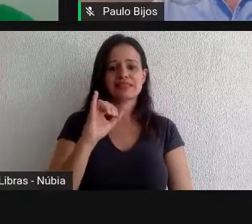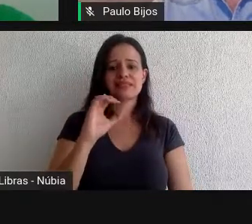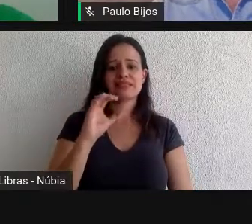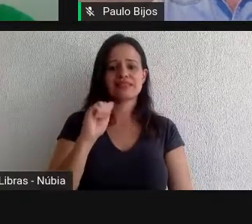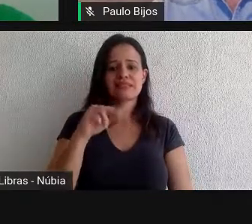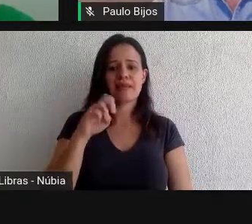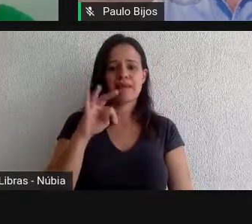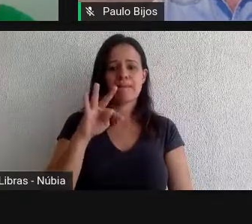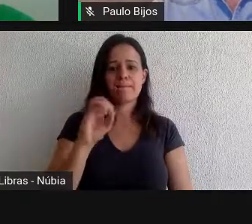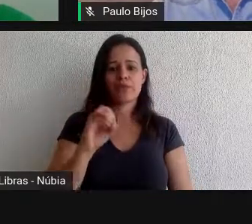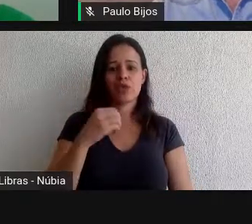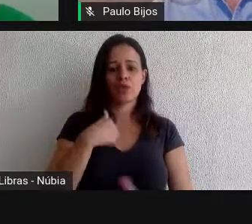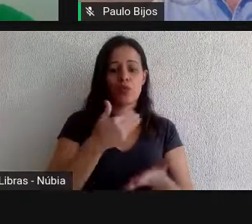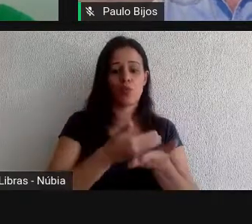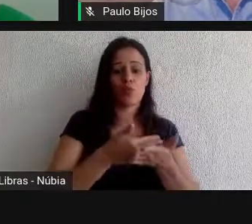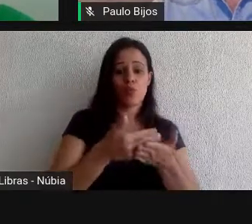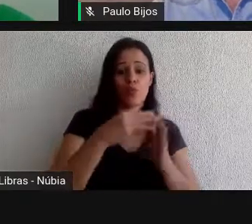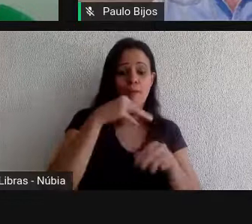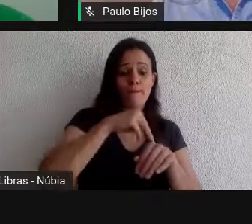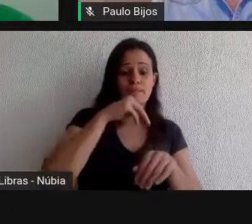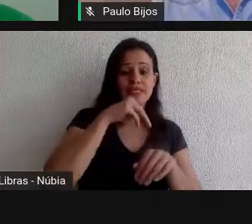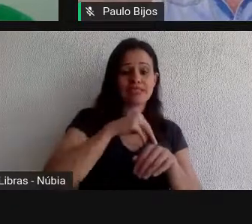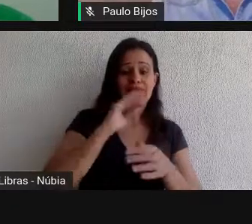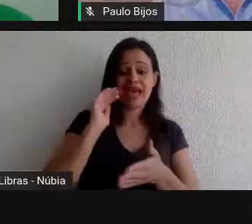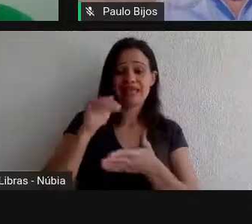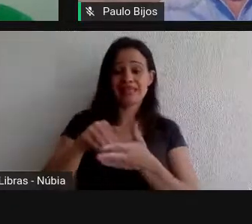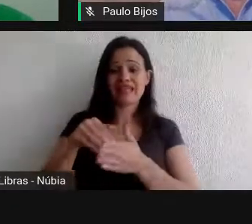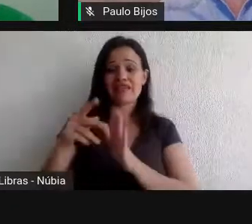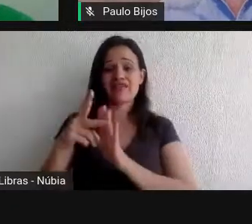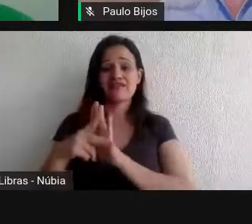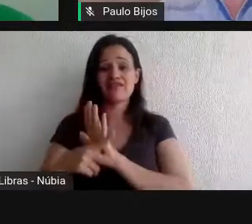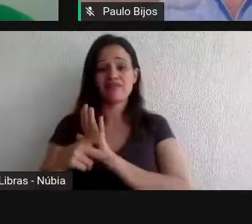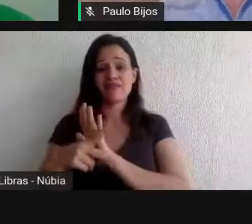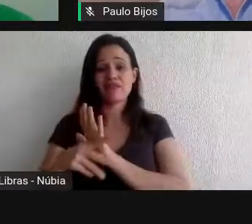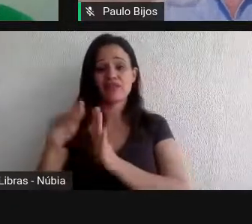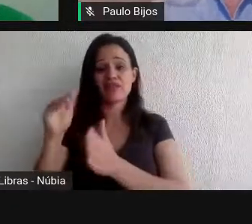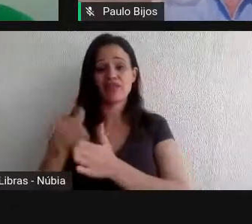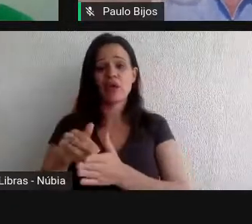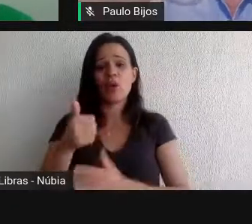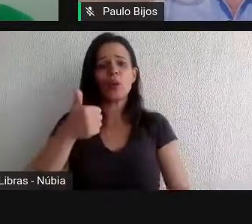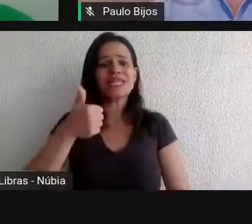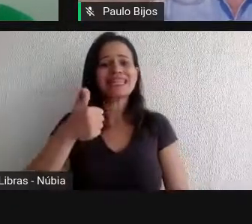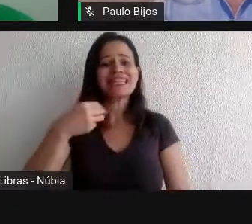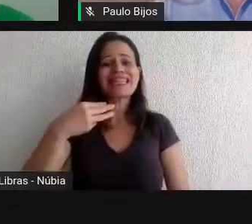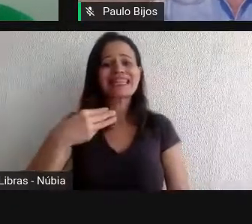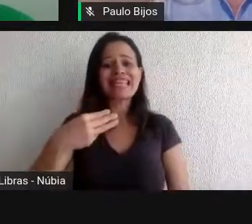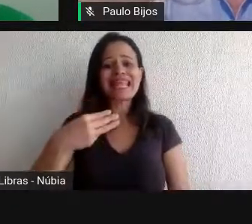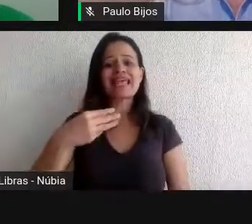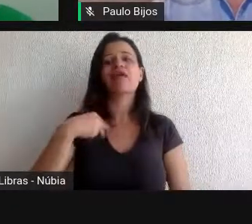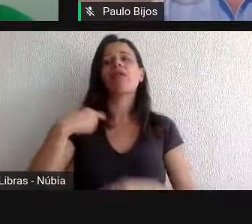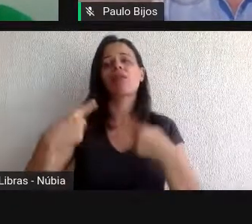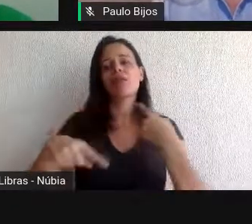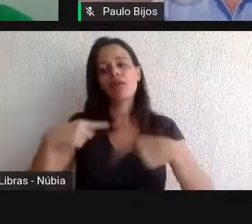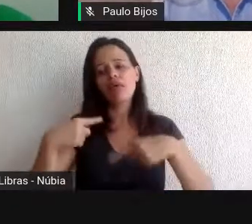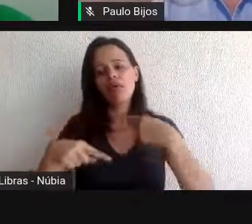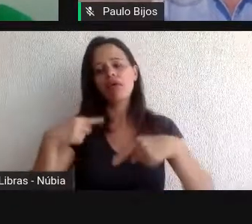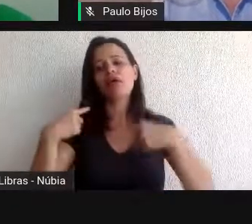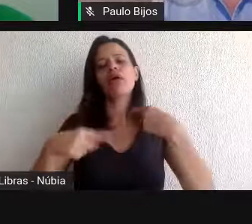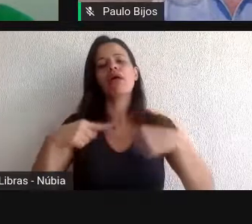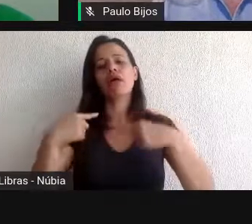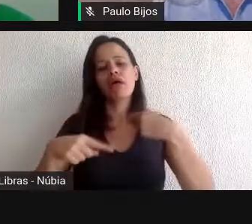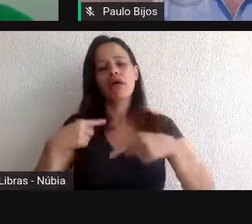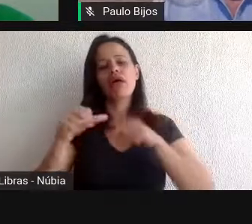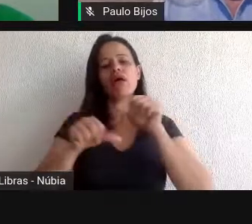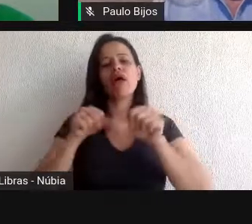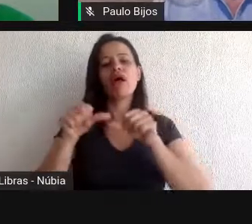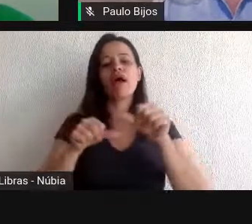até o final, em uma das comissões foram 13 versões do texto. E eu participando dos debates. Então, como não misturar